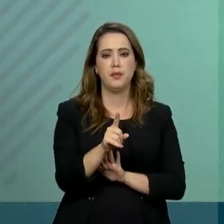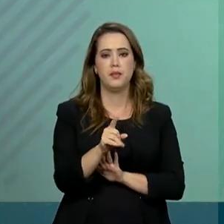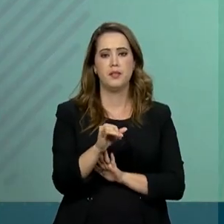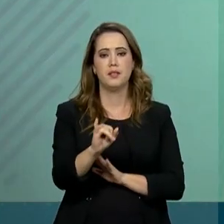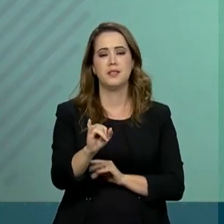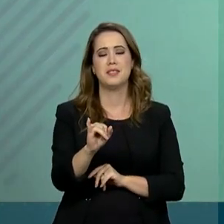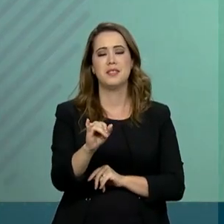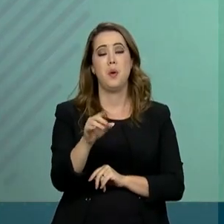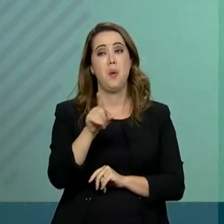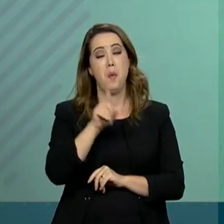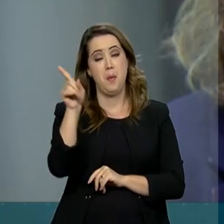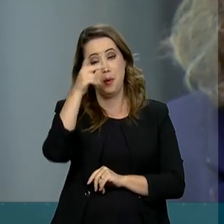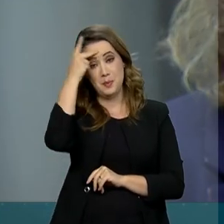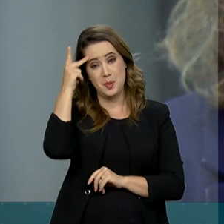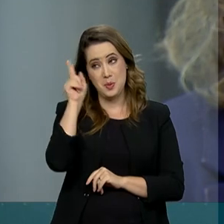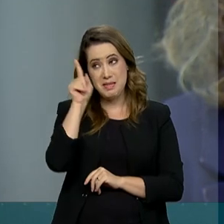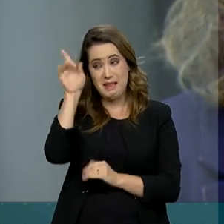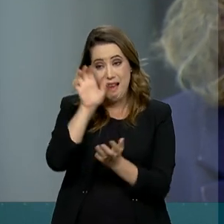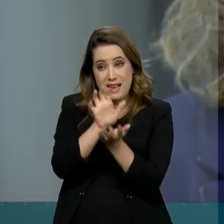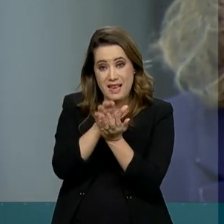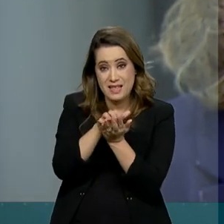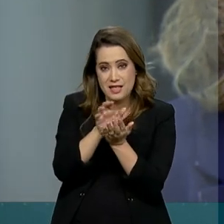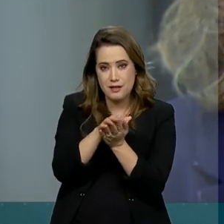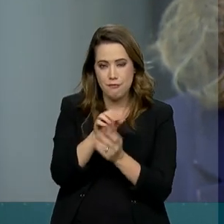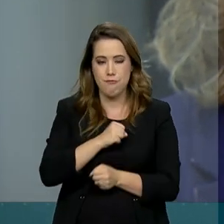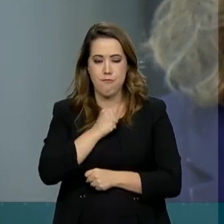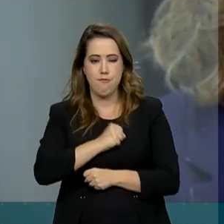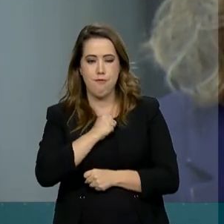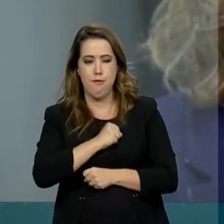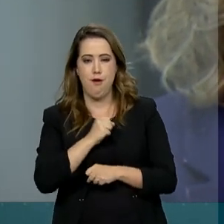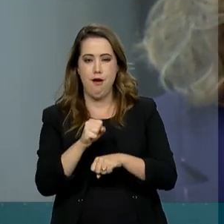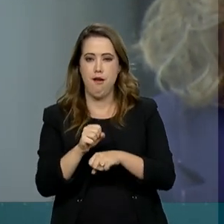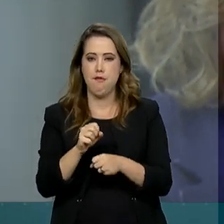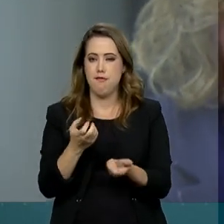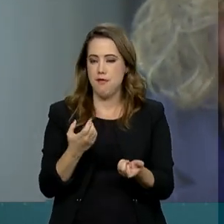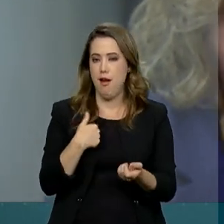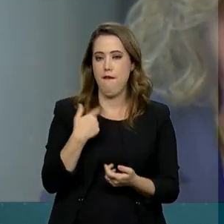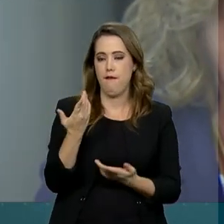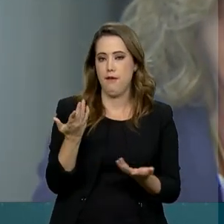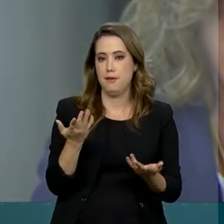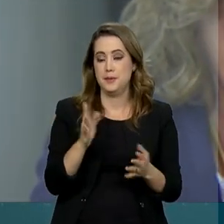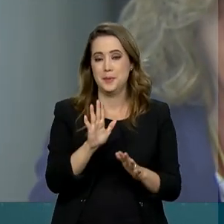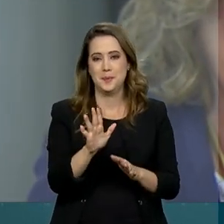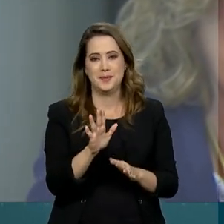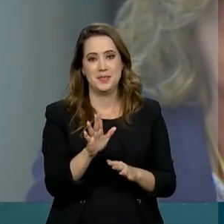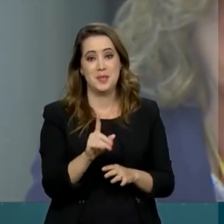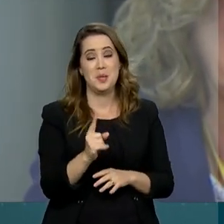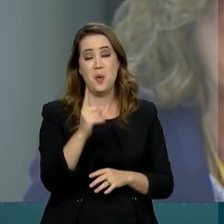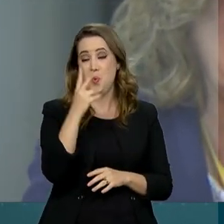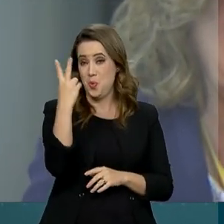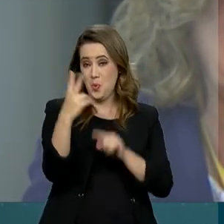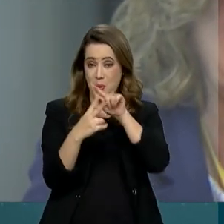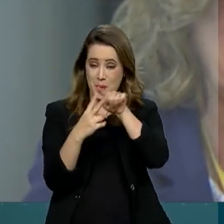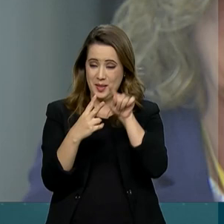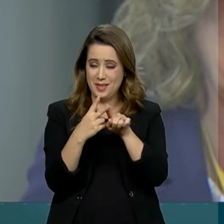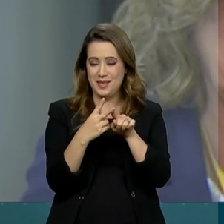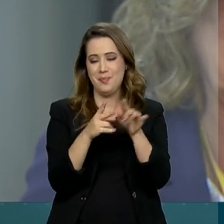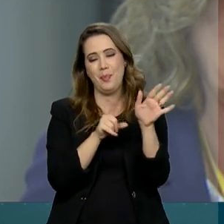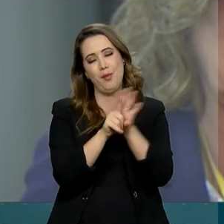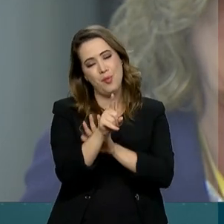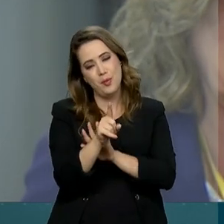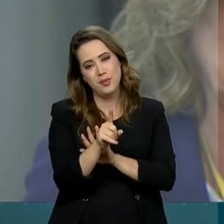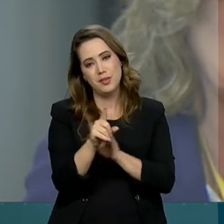ficar bravo comigo é ver como é que foi né eu vi mas desde então duas coisas uma sobre futebol o presidente vai